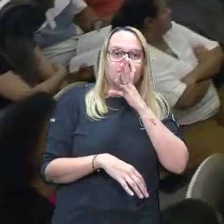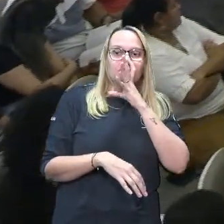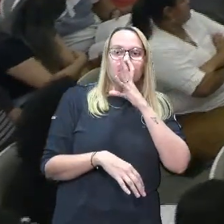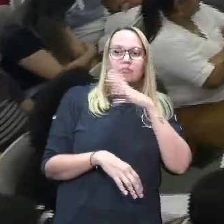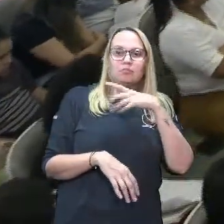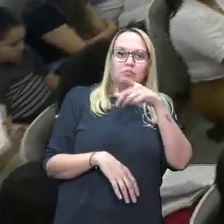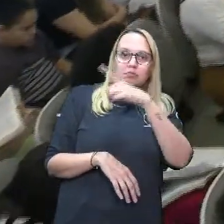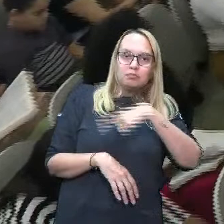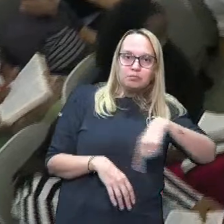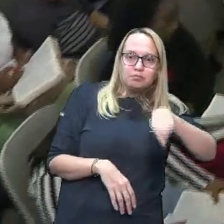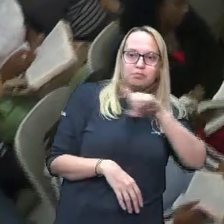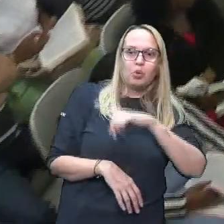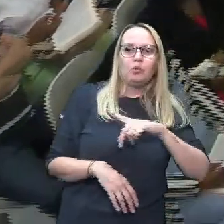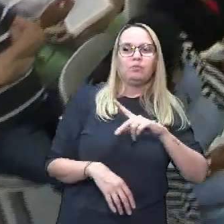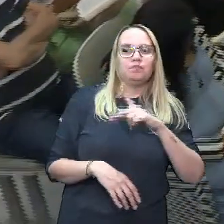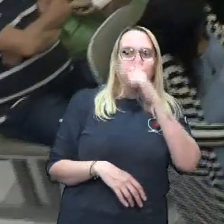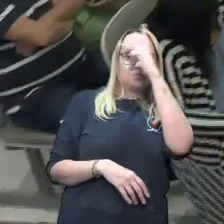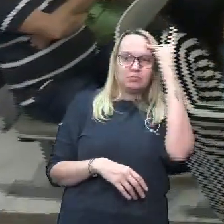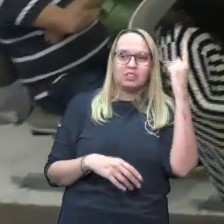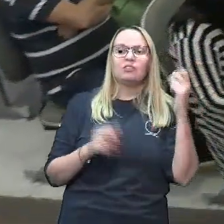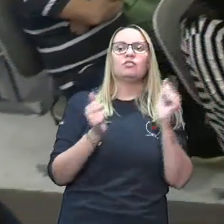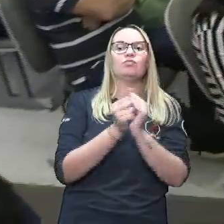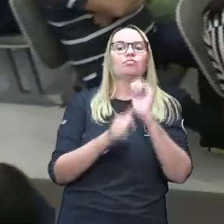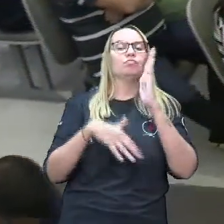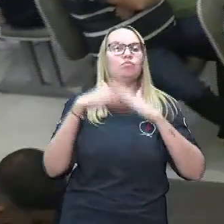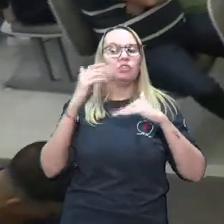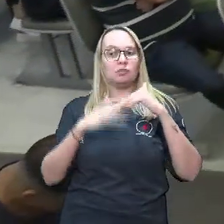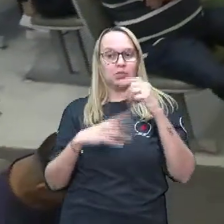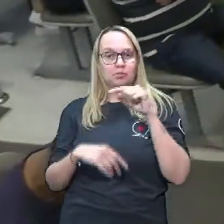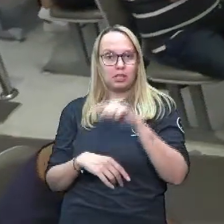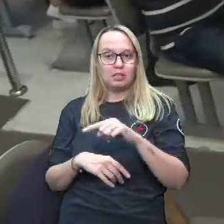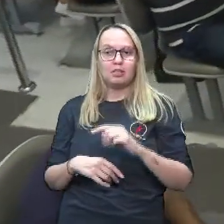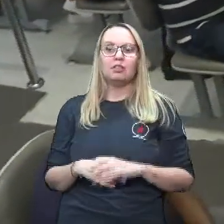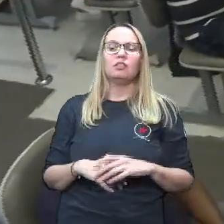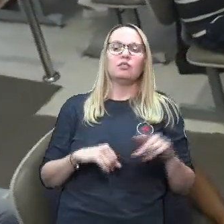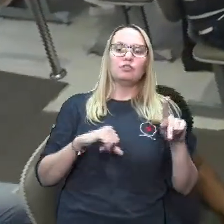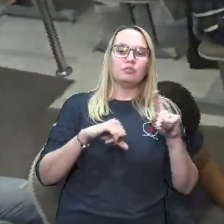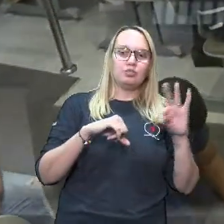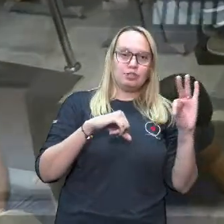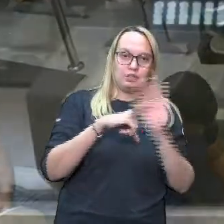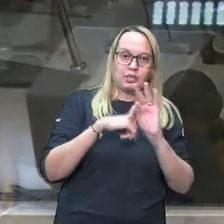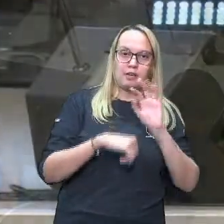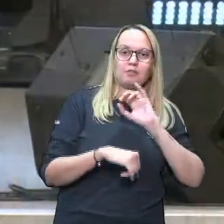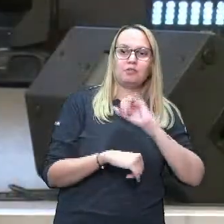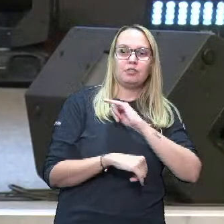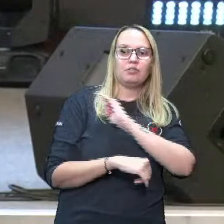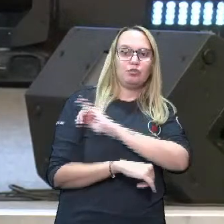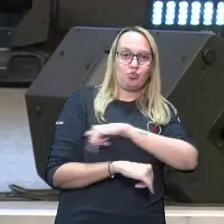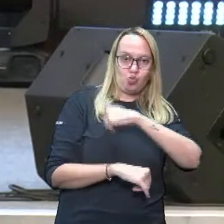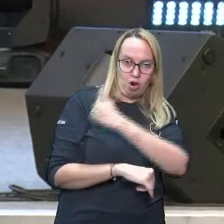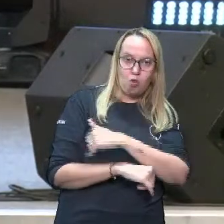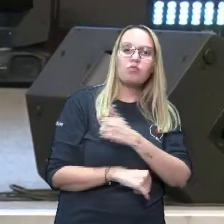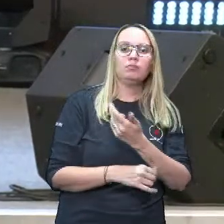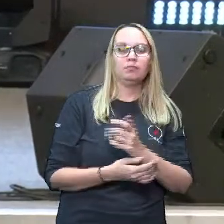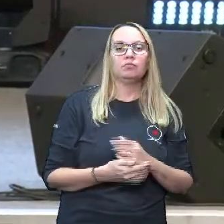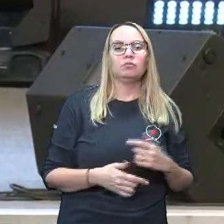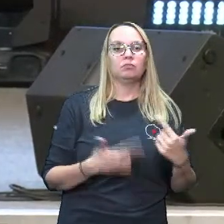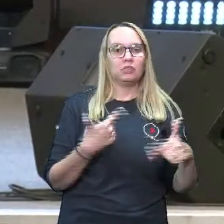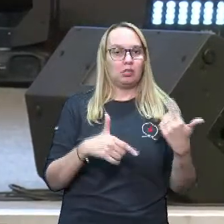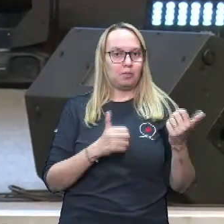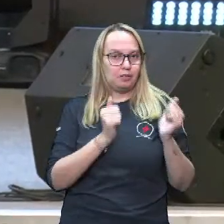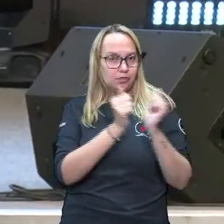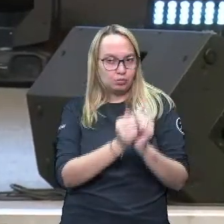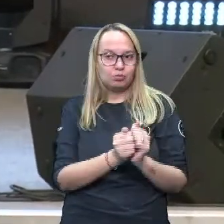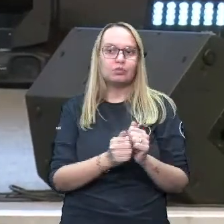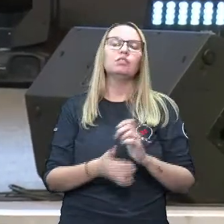de todos os seus companheiros, bem como de Tiago e João, filho de Zebedeu, que eram seus sócios. Então Jesus disse a Simão: